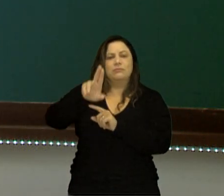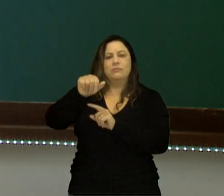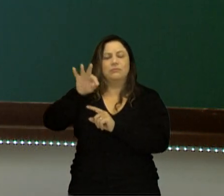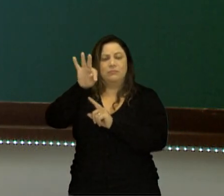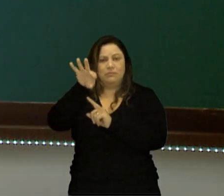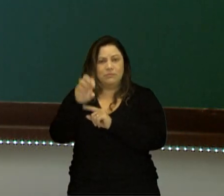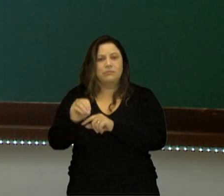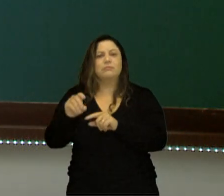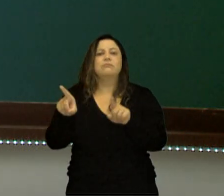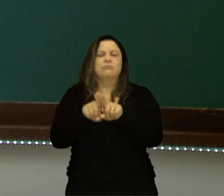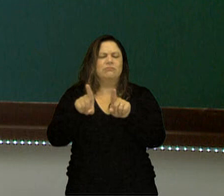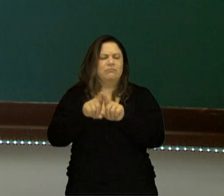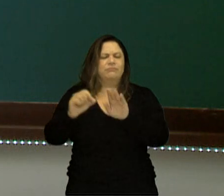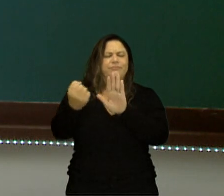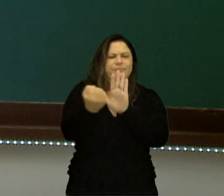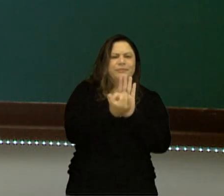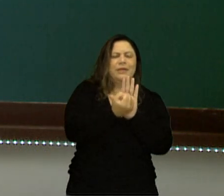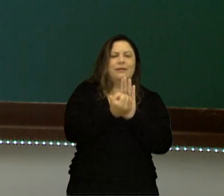Vejam, após